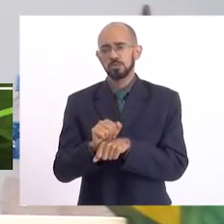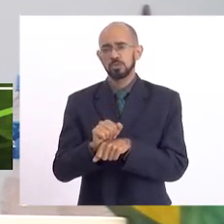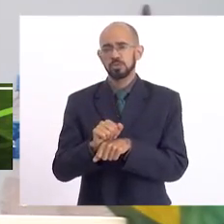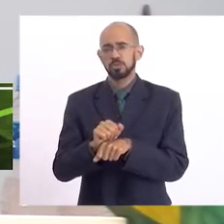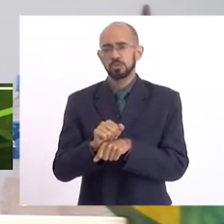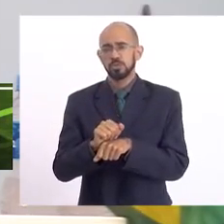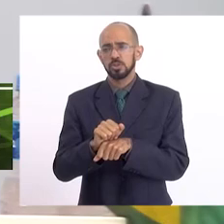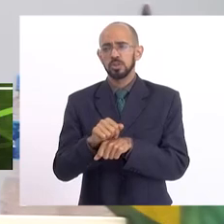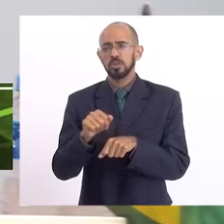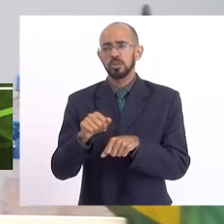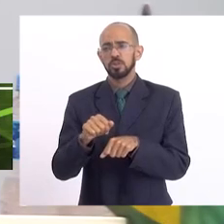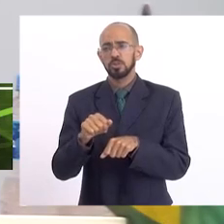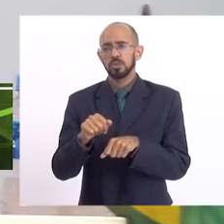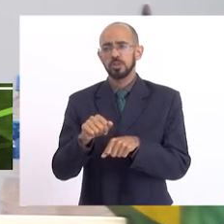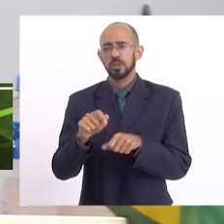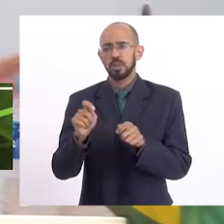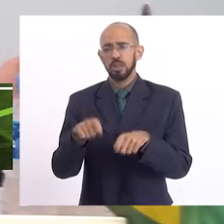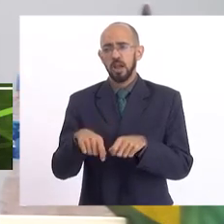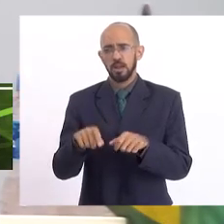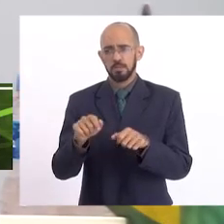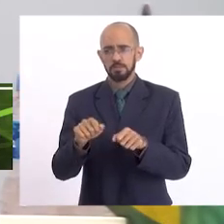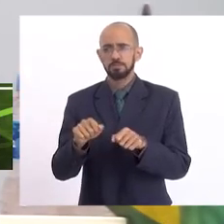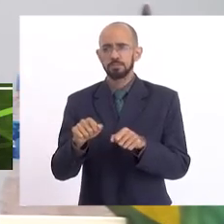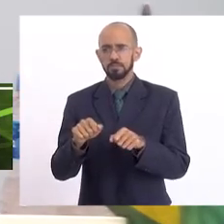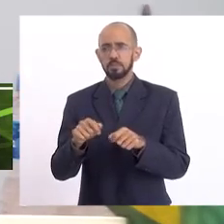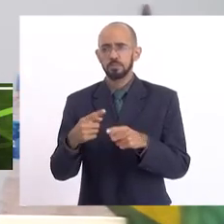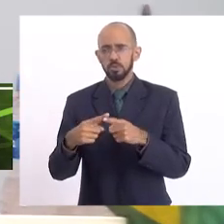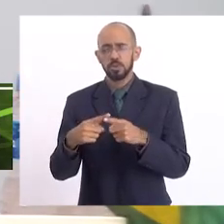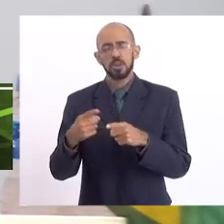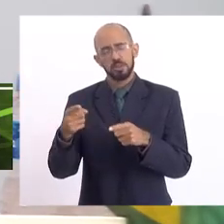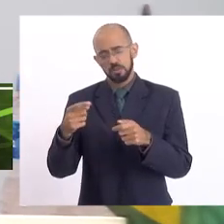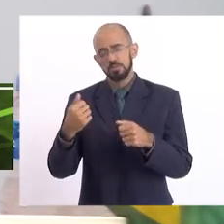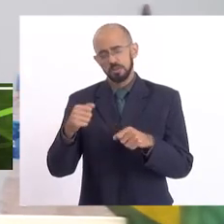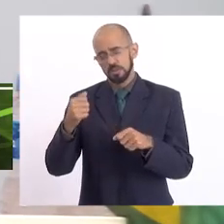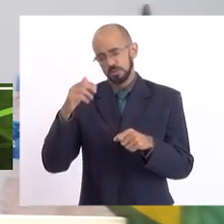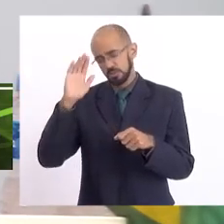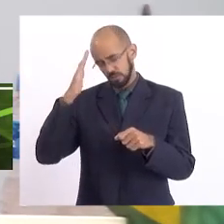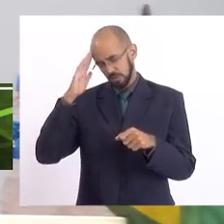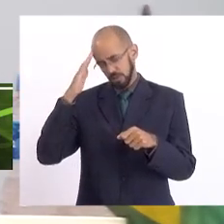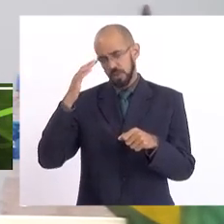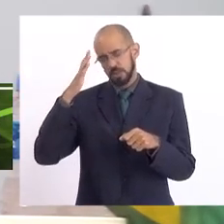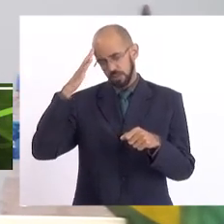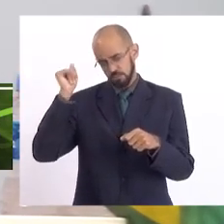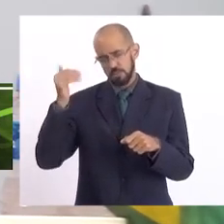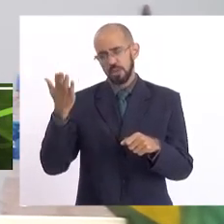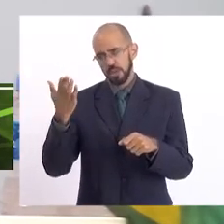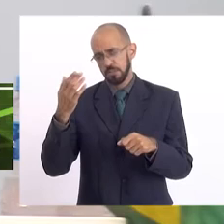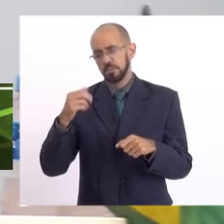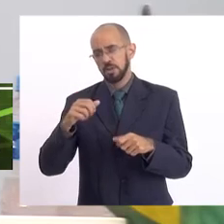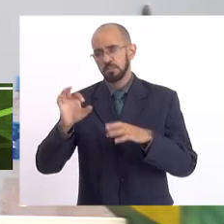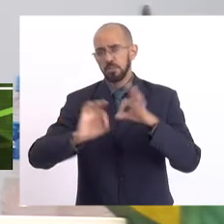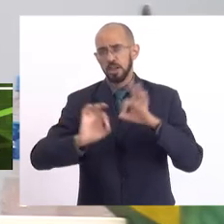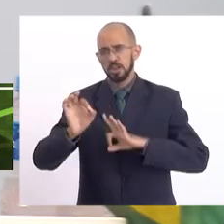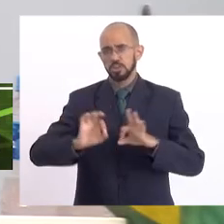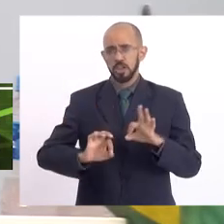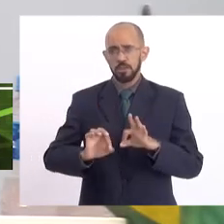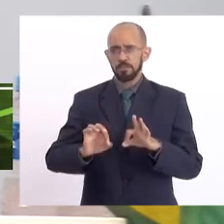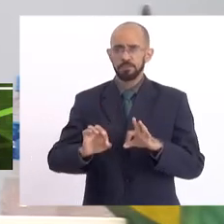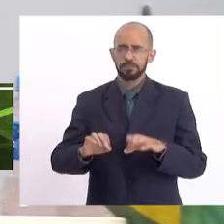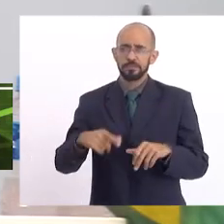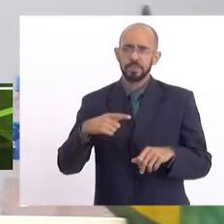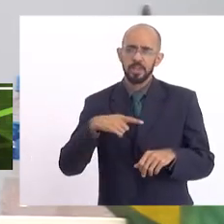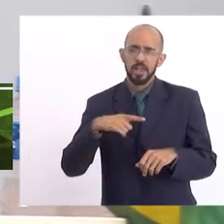universo de pessoas a gente está dialogando, até porque o gestor tem que ter essa ideia, esse quantitativo para fazer o planejamento. A gente está no meio do